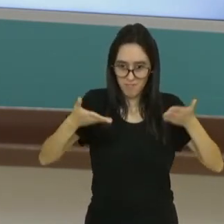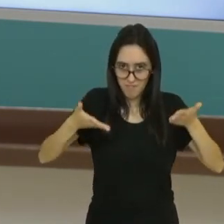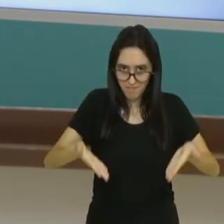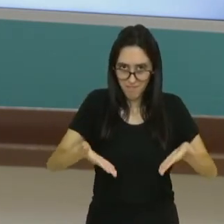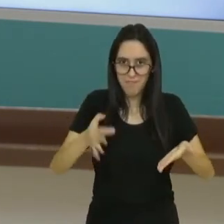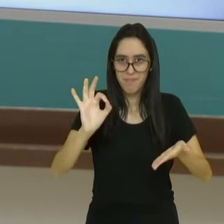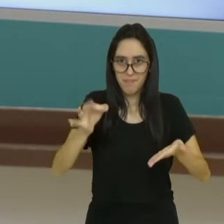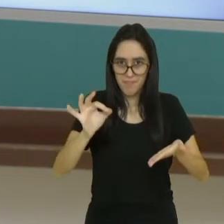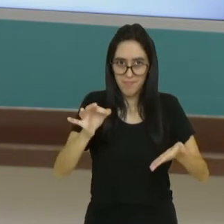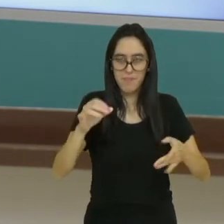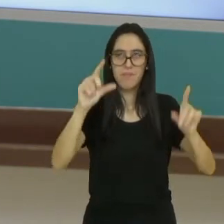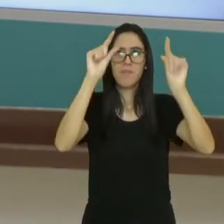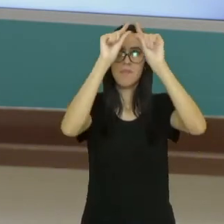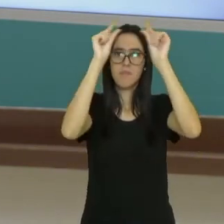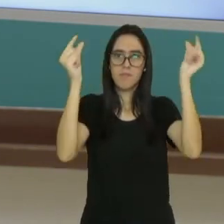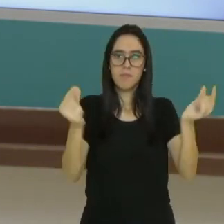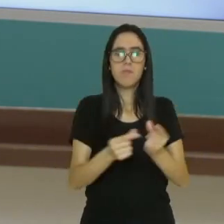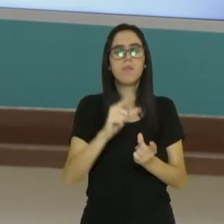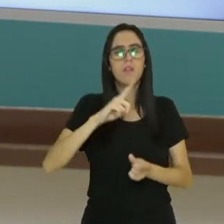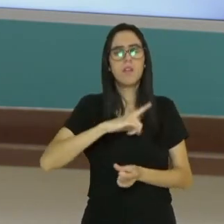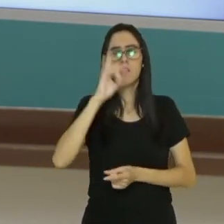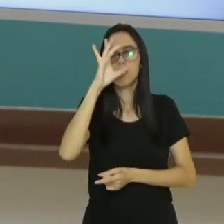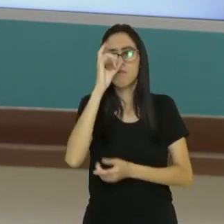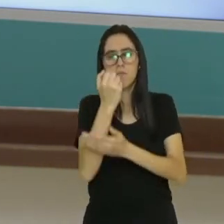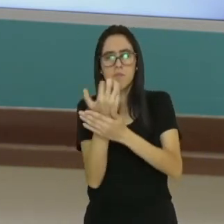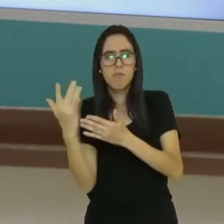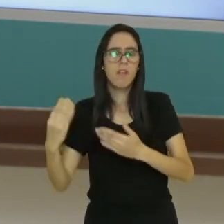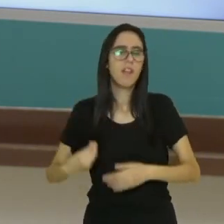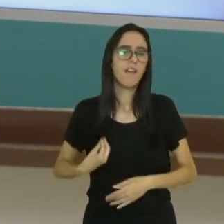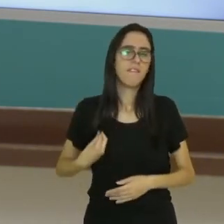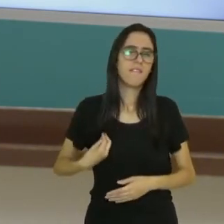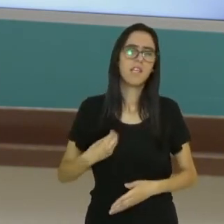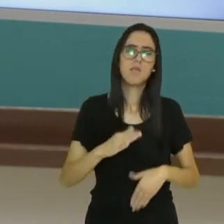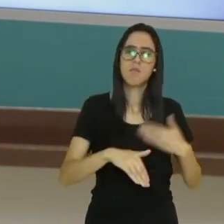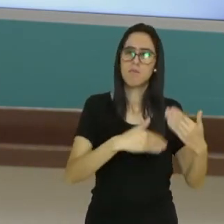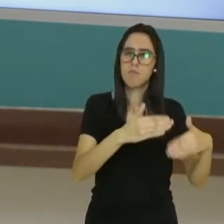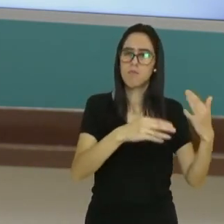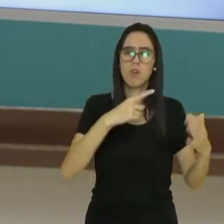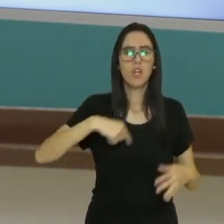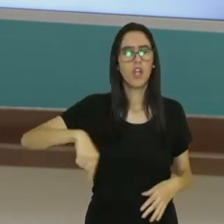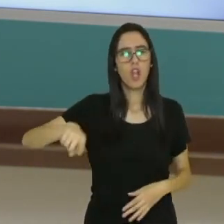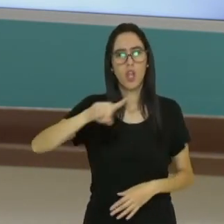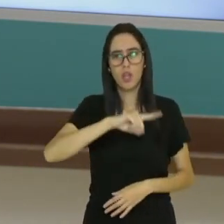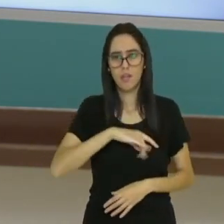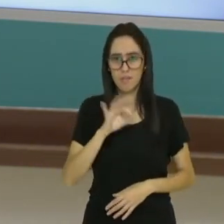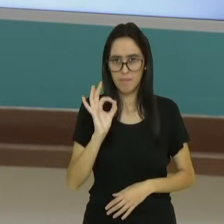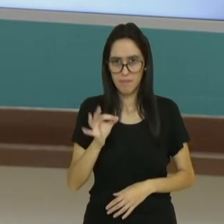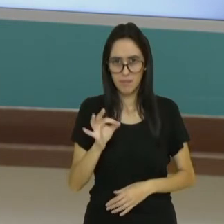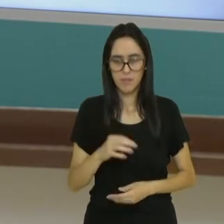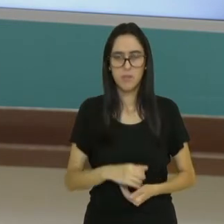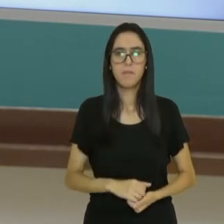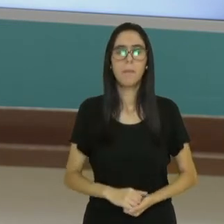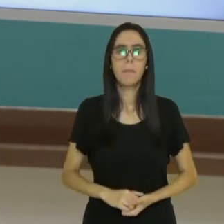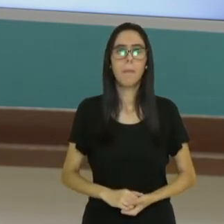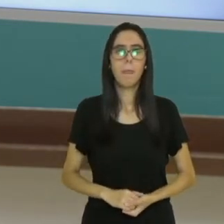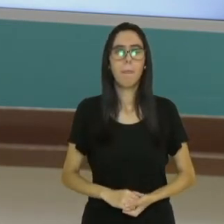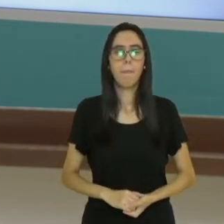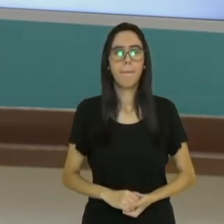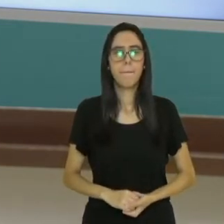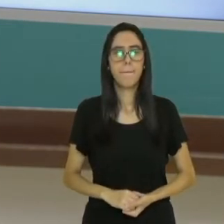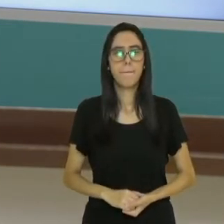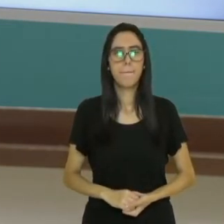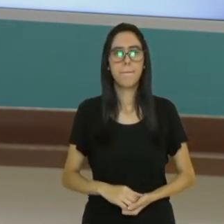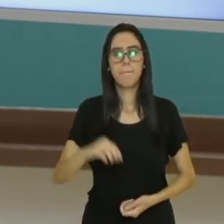sustentação para a vegetação, para a vida, para nós como um todo. é a crosta terrestre, né?